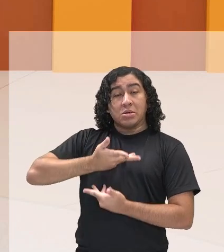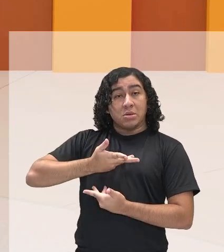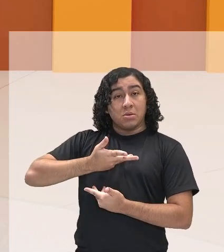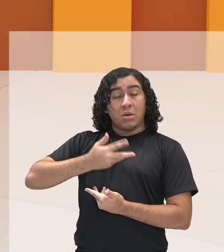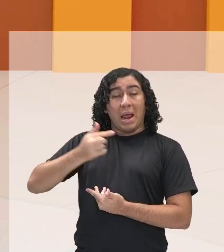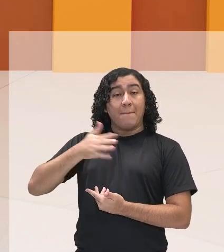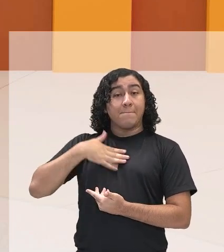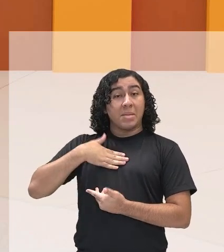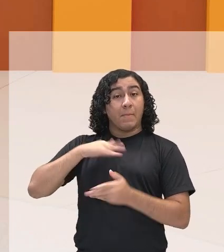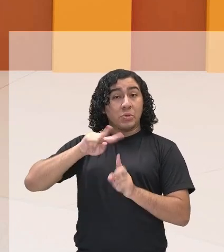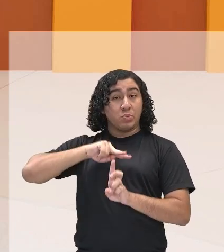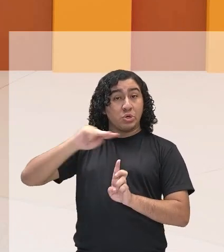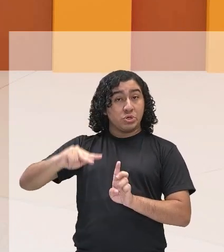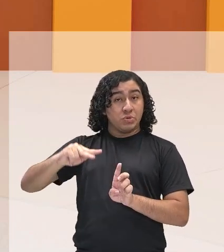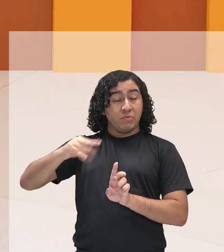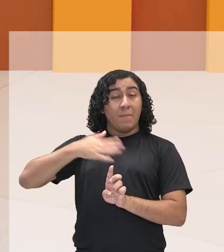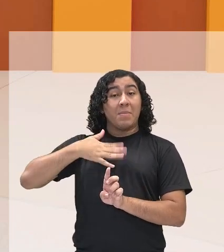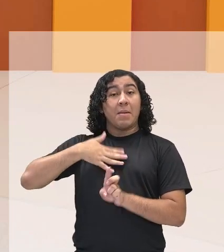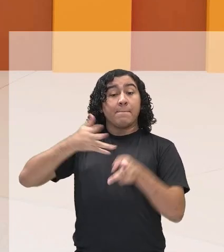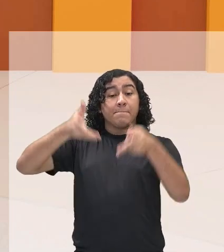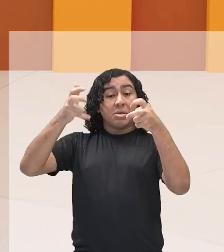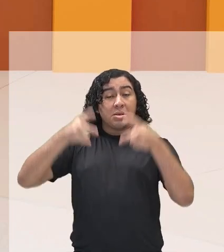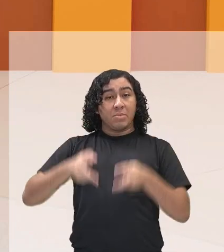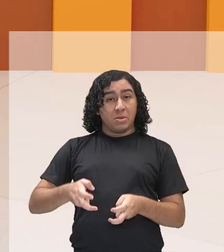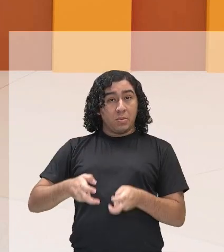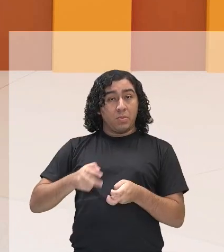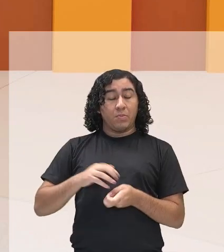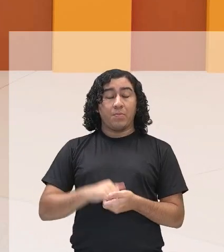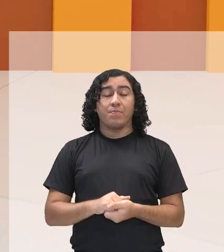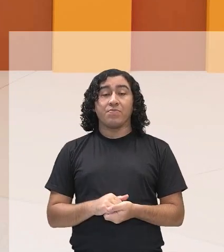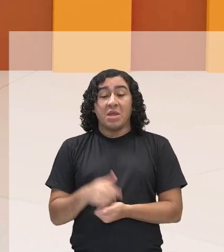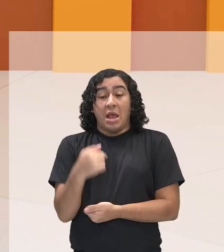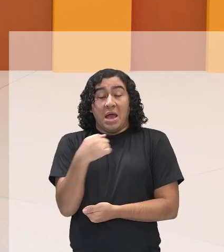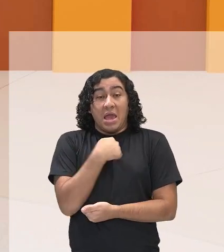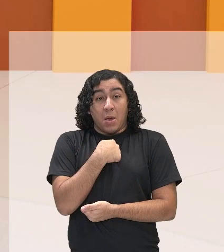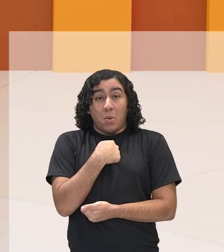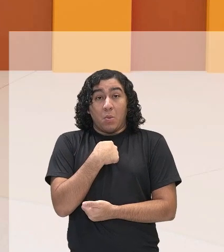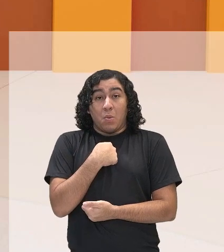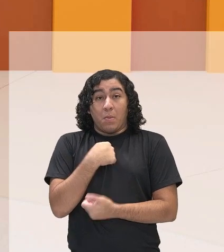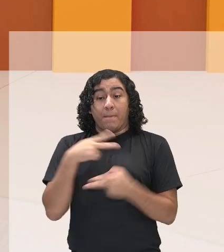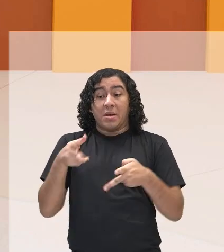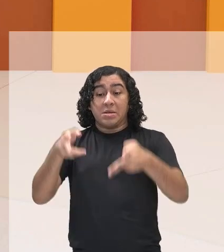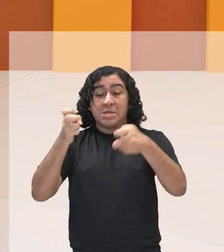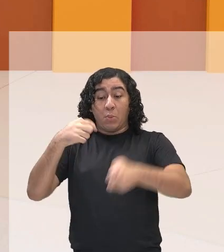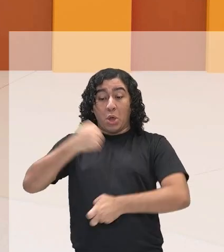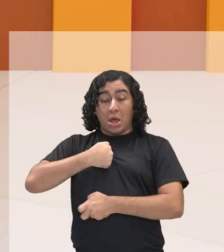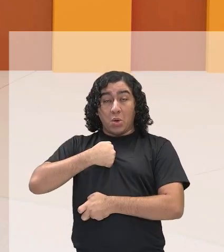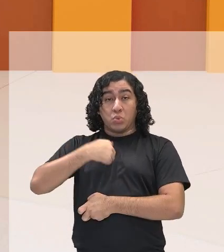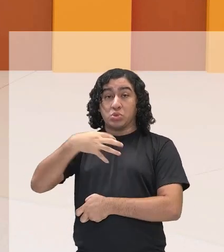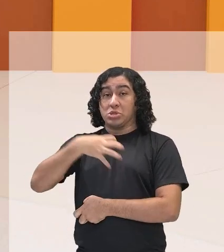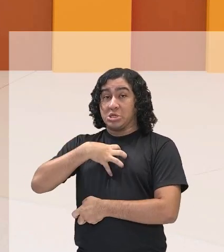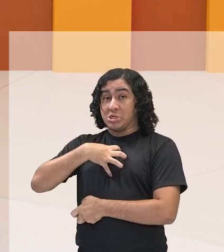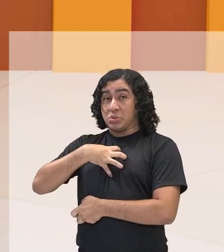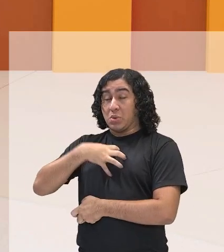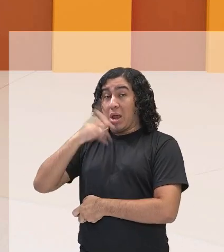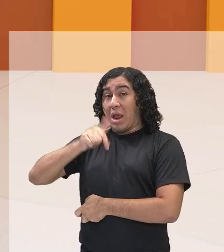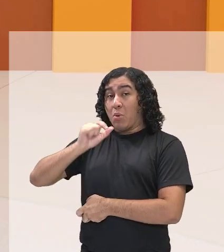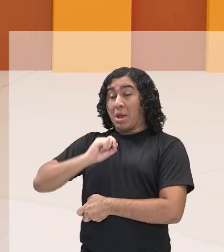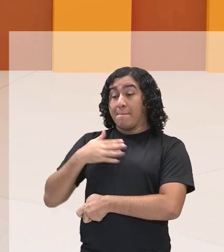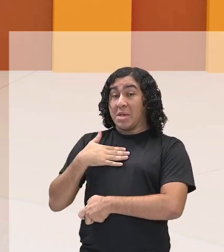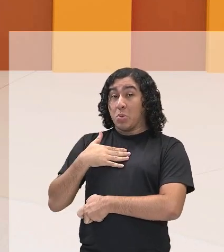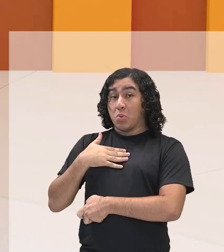realidade. É como eu percebo as coisas. Sou eu que percebo, sou eu que sinto. É subjetivo, é